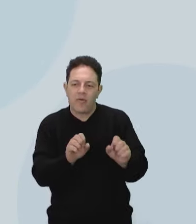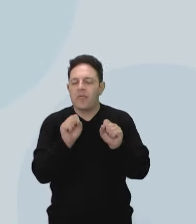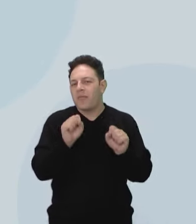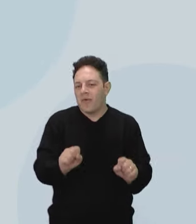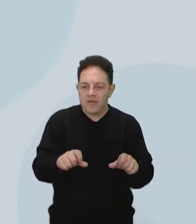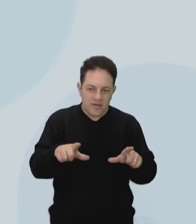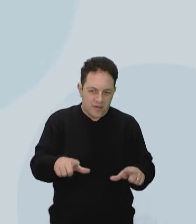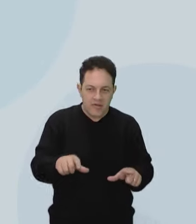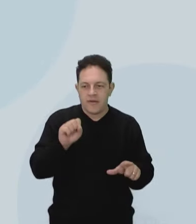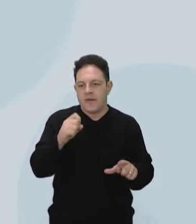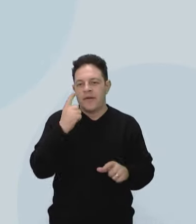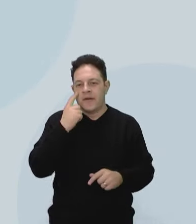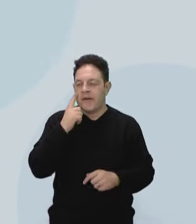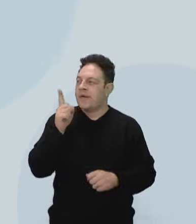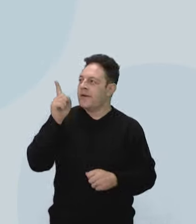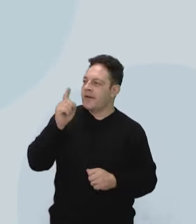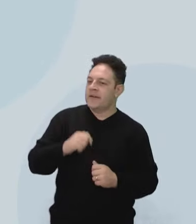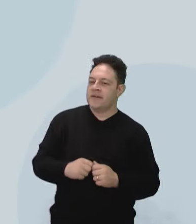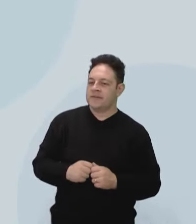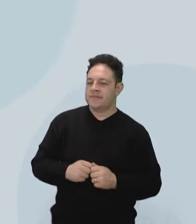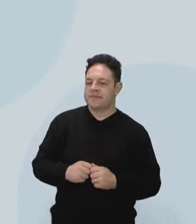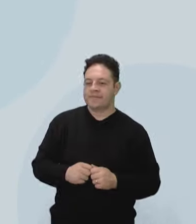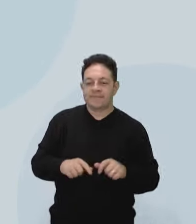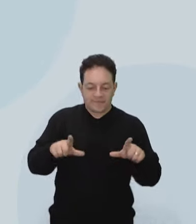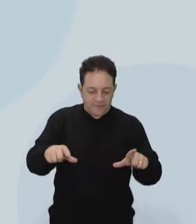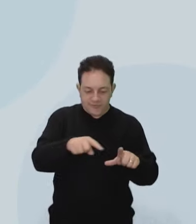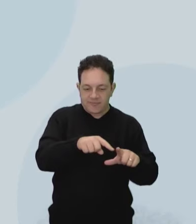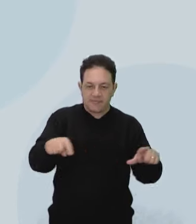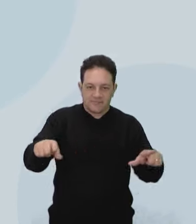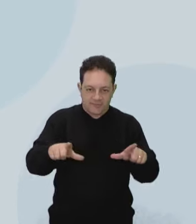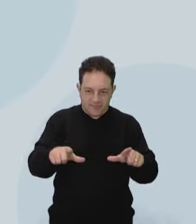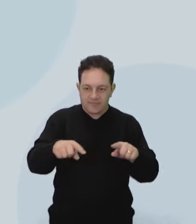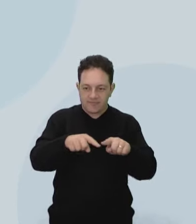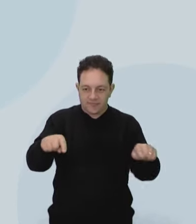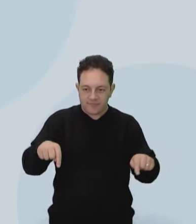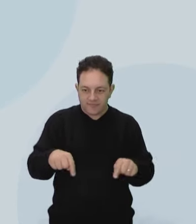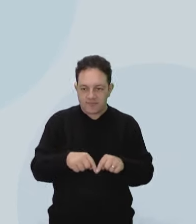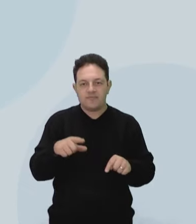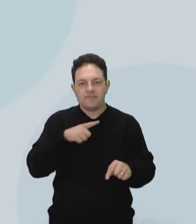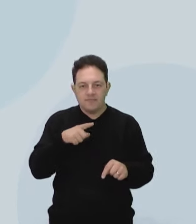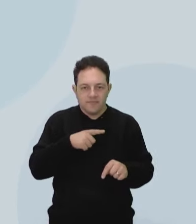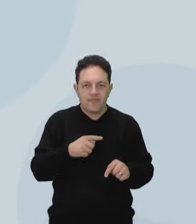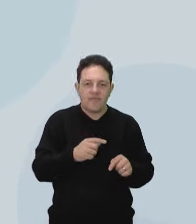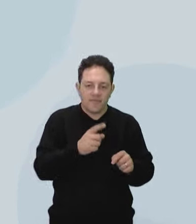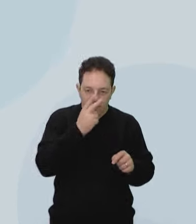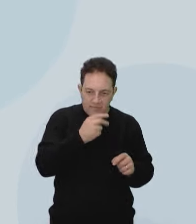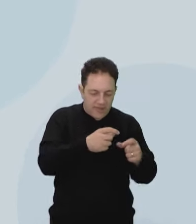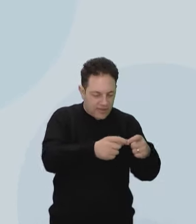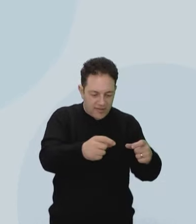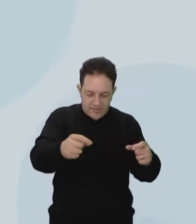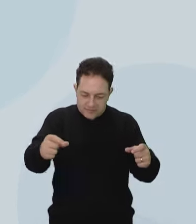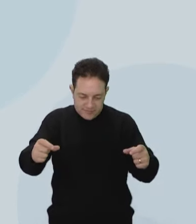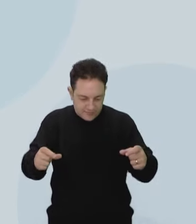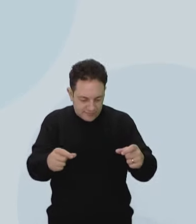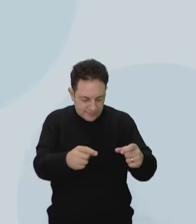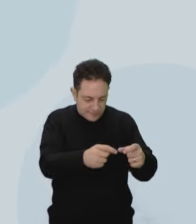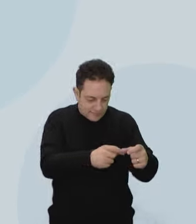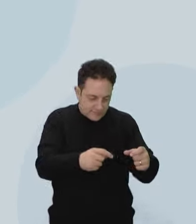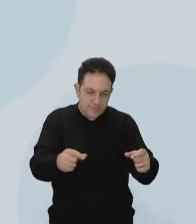ser aqui, ó, um quadrado com 20 casinhas, né, uma trilha aí com